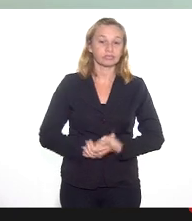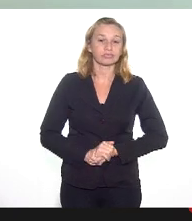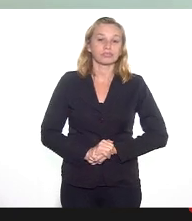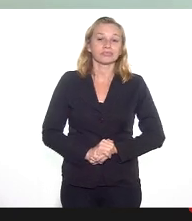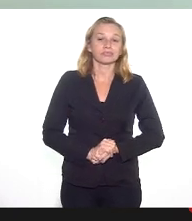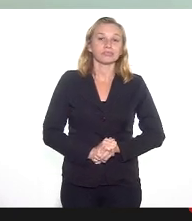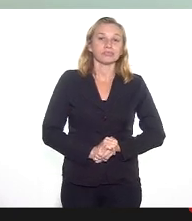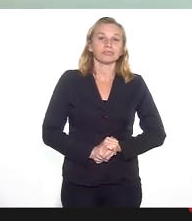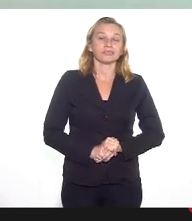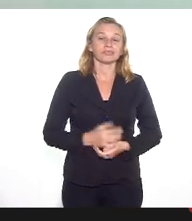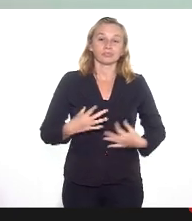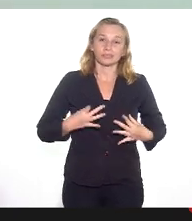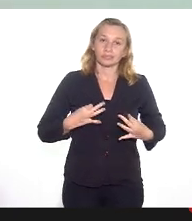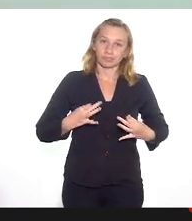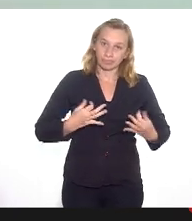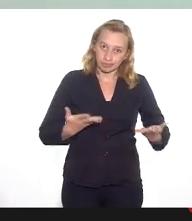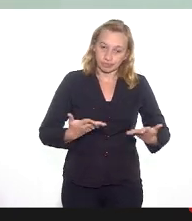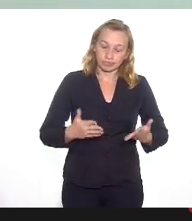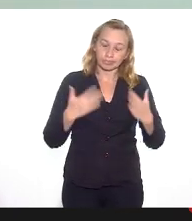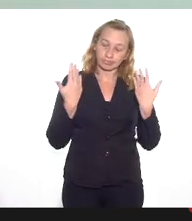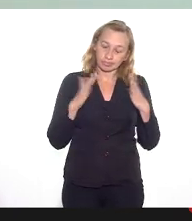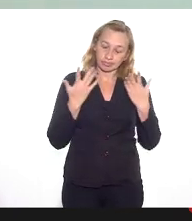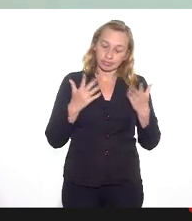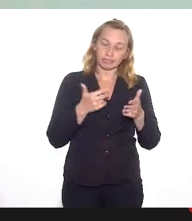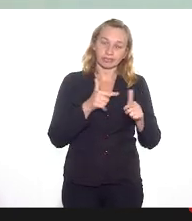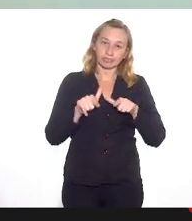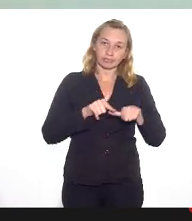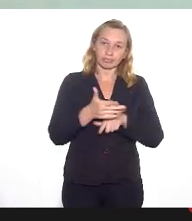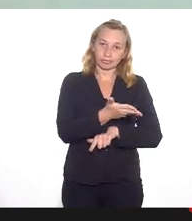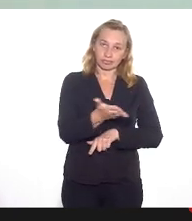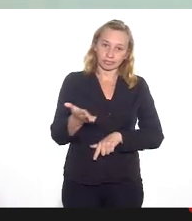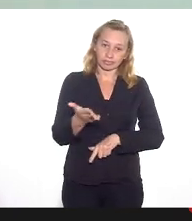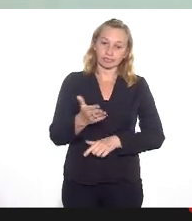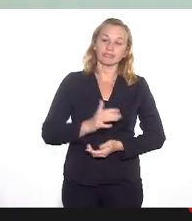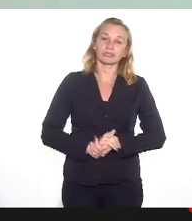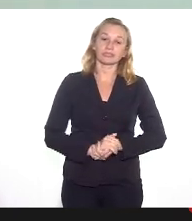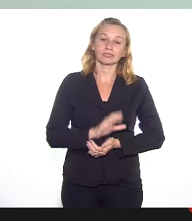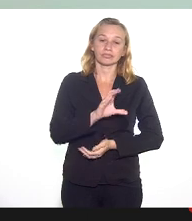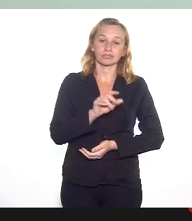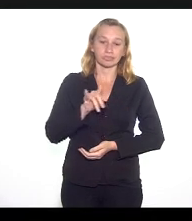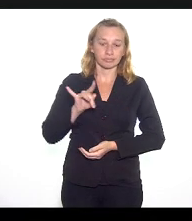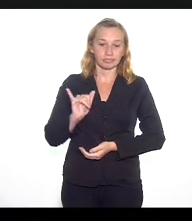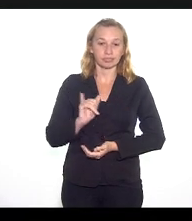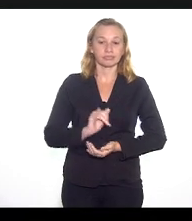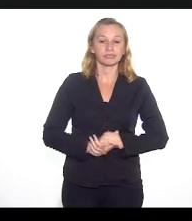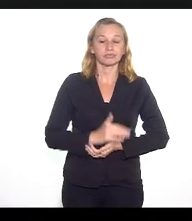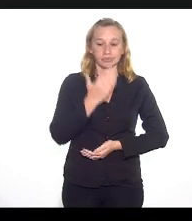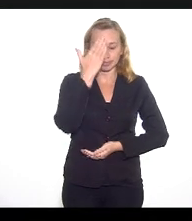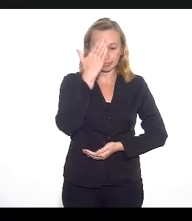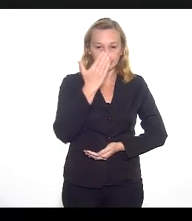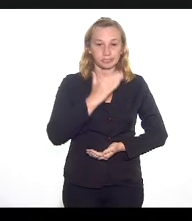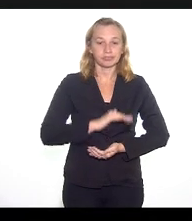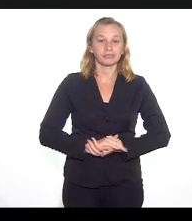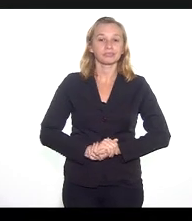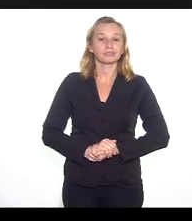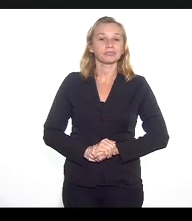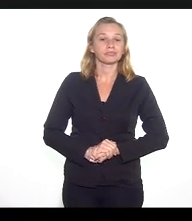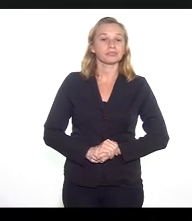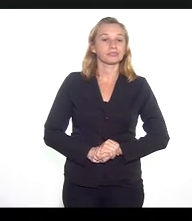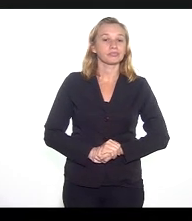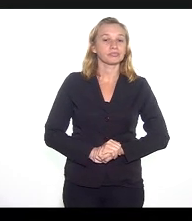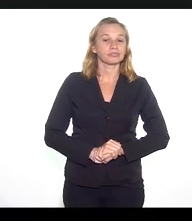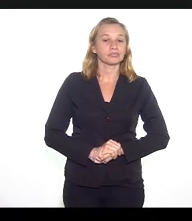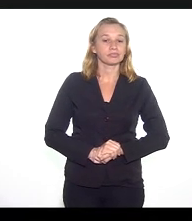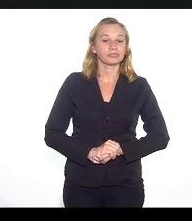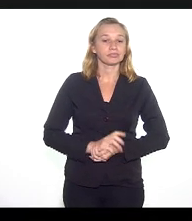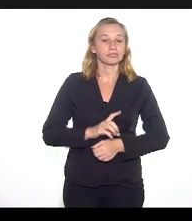Enfim, se colocar à disposição e parabenizar o trabalho que até então tem sido realizado pela CPI. Obrigado. Eu queria dizer que o